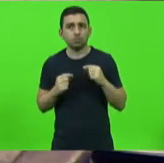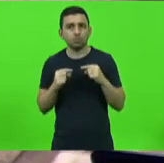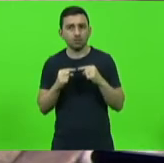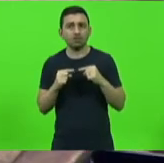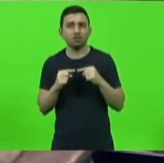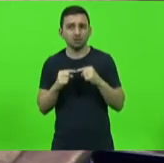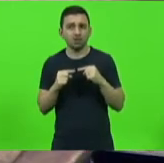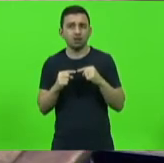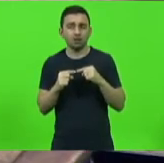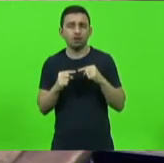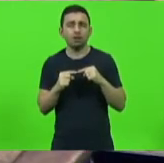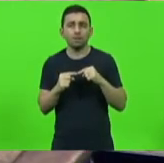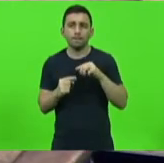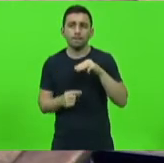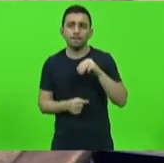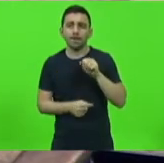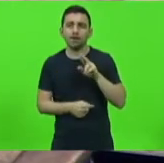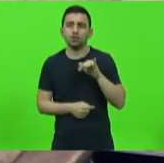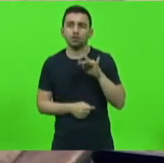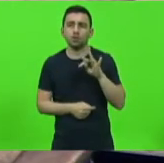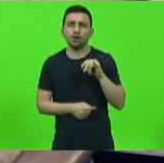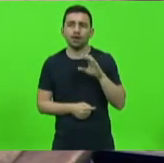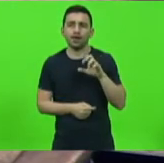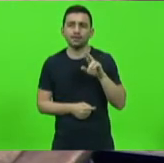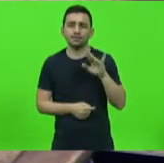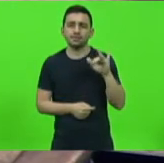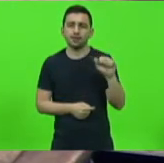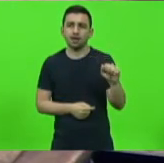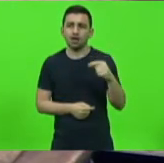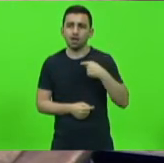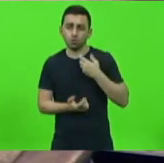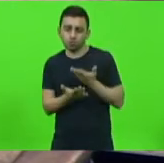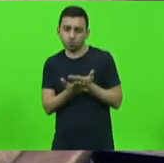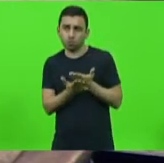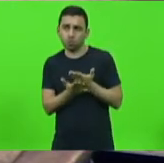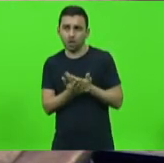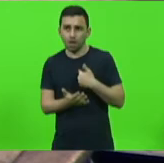meritocracia. Poxa, se eu estudei para médico,